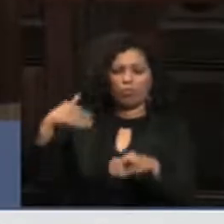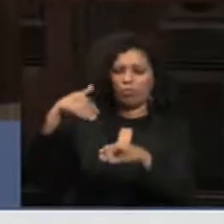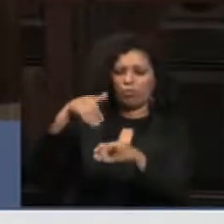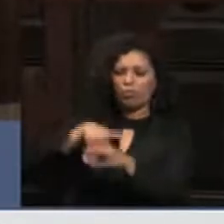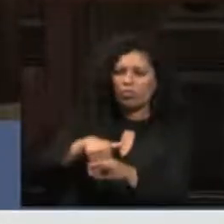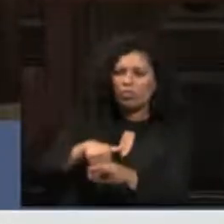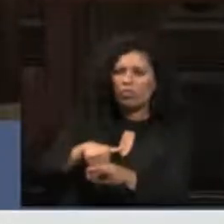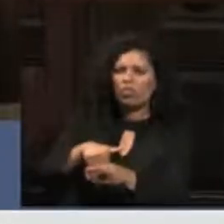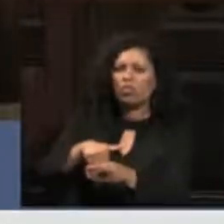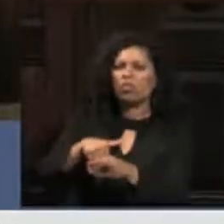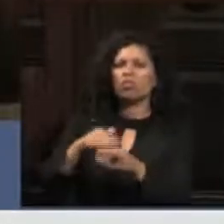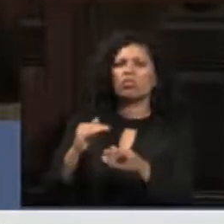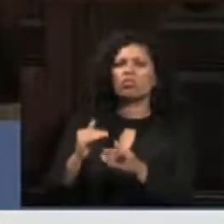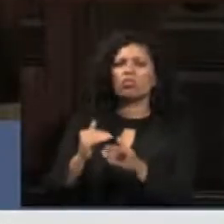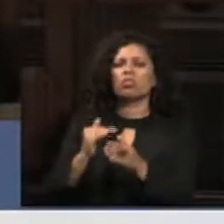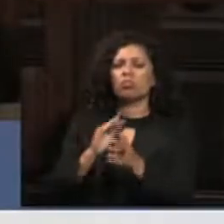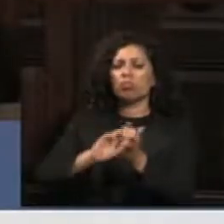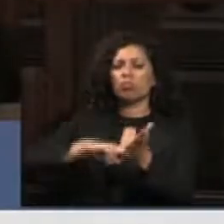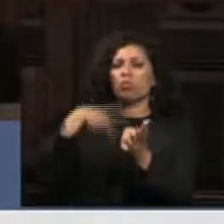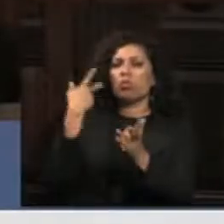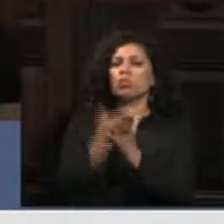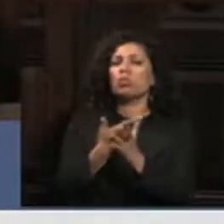bancada parlamentar federal,